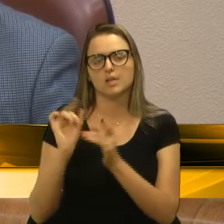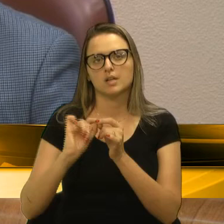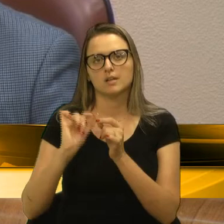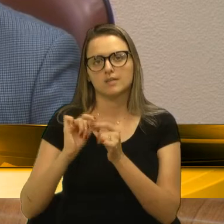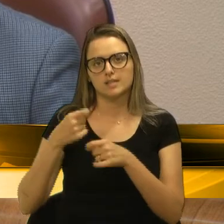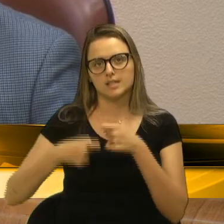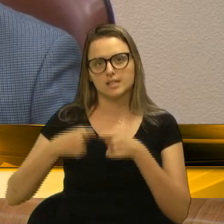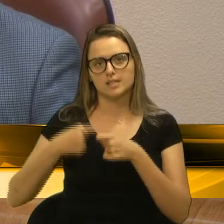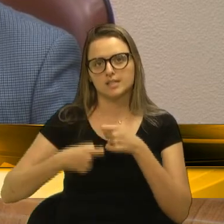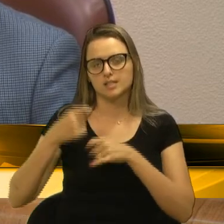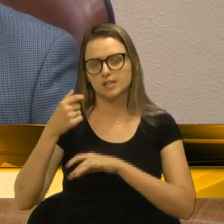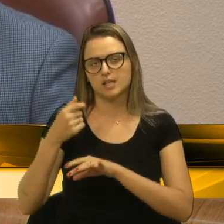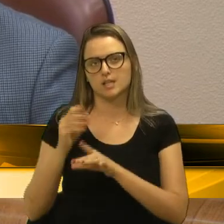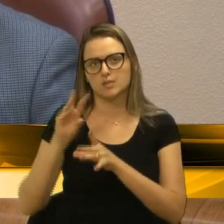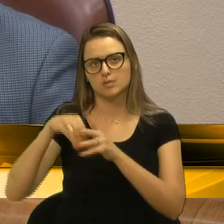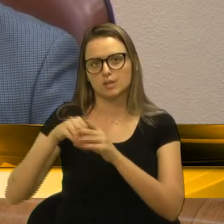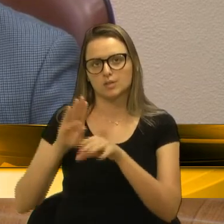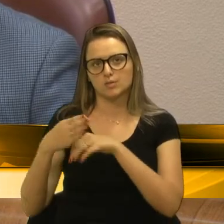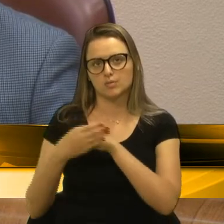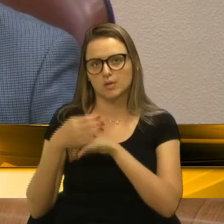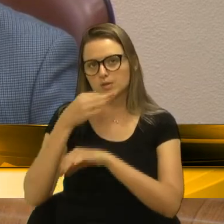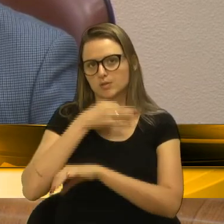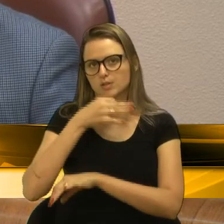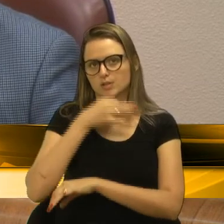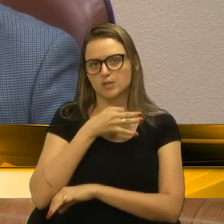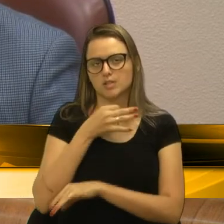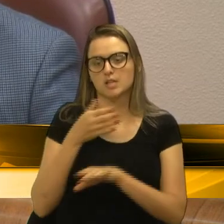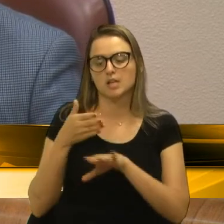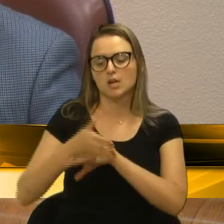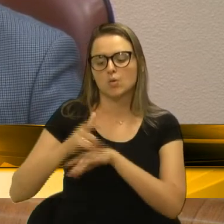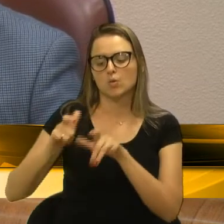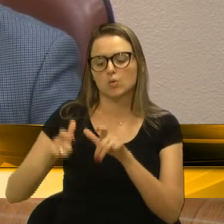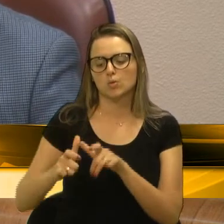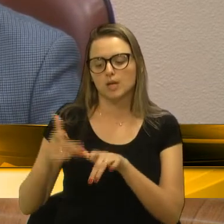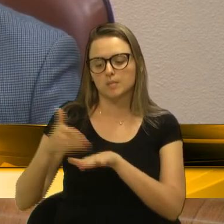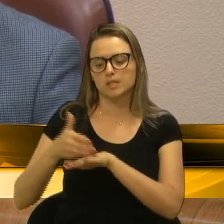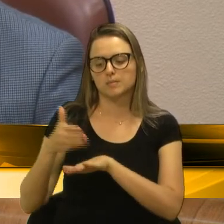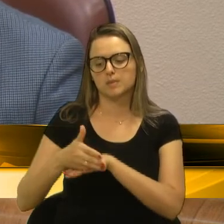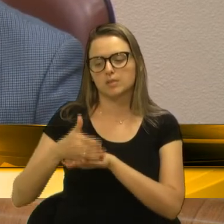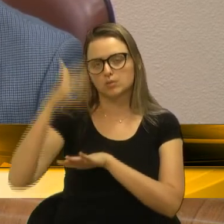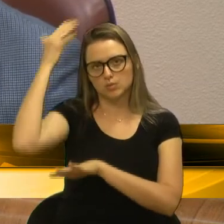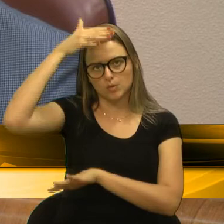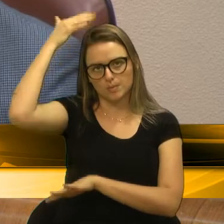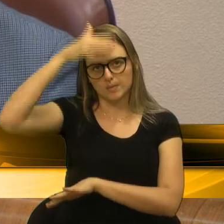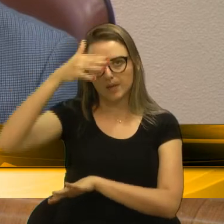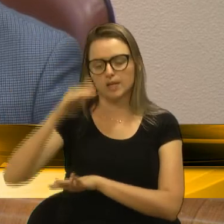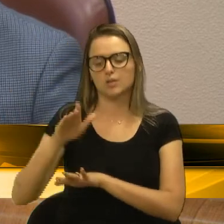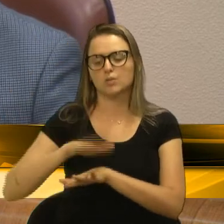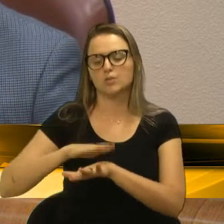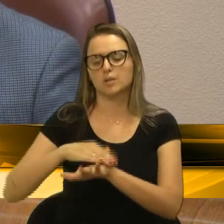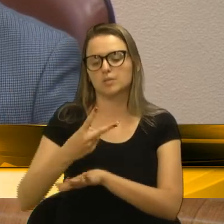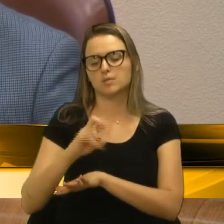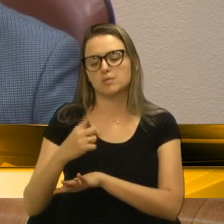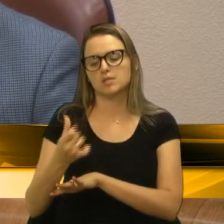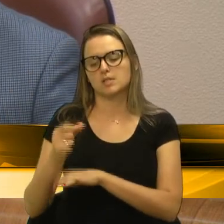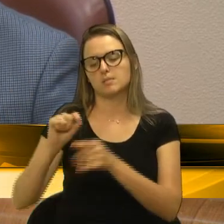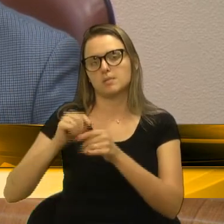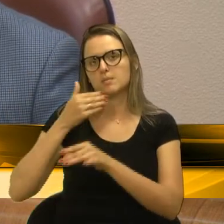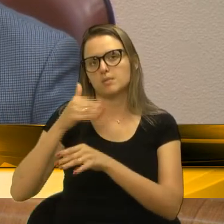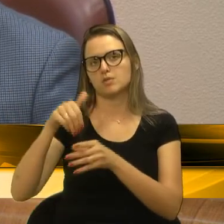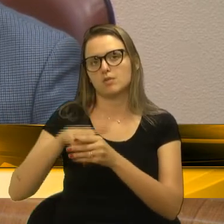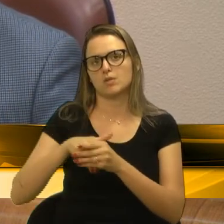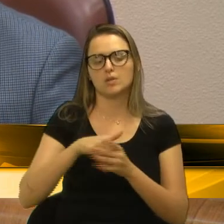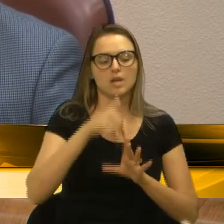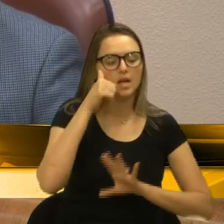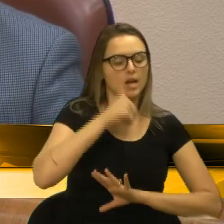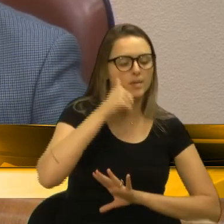sexuais no bar do interior de Caxias do Sul. O local supostamente seria frequentado por Tomé, inclusive durante a campanha para as eleições em 2016. A menina, que teria sido abandonada